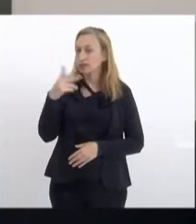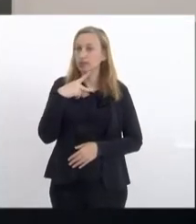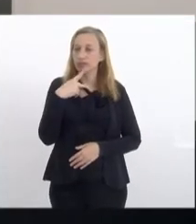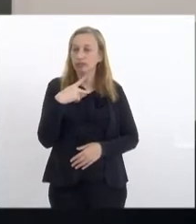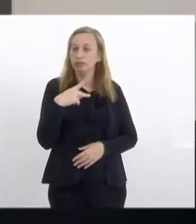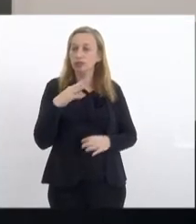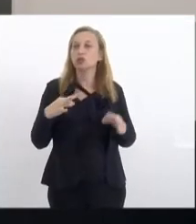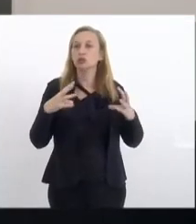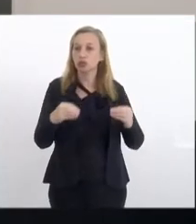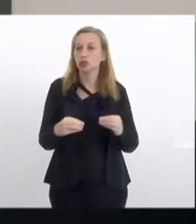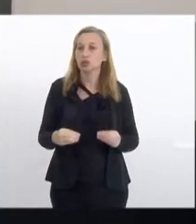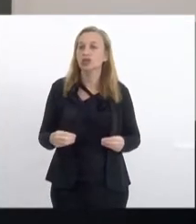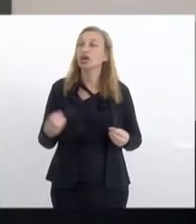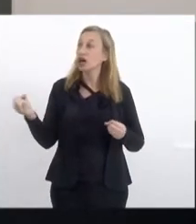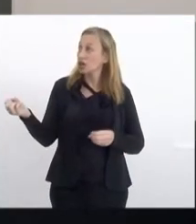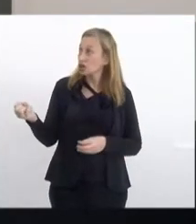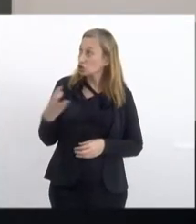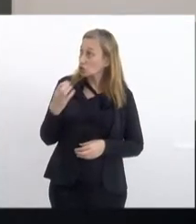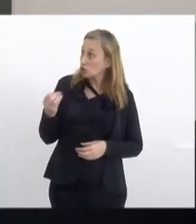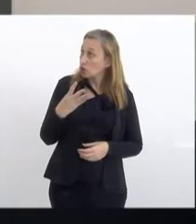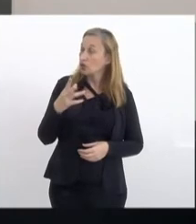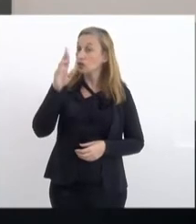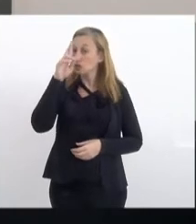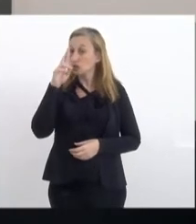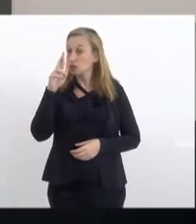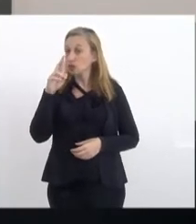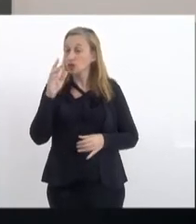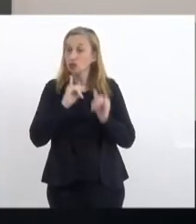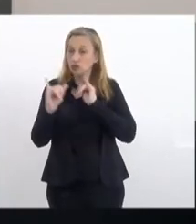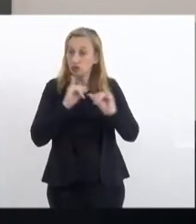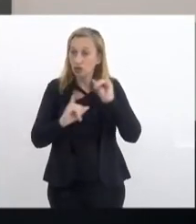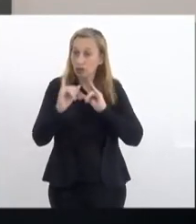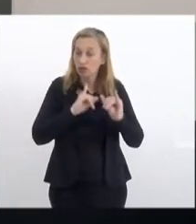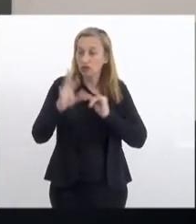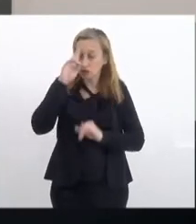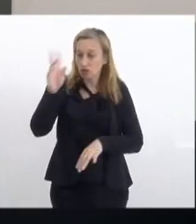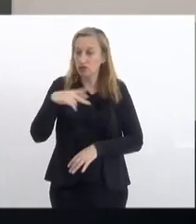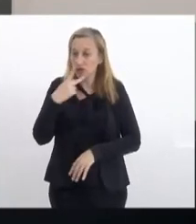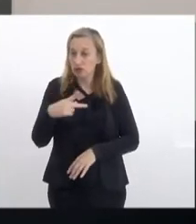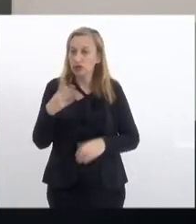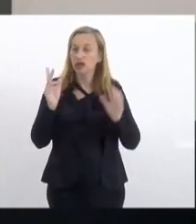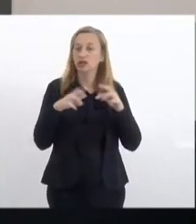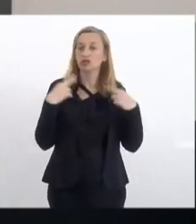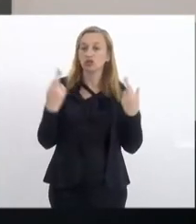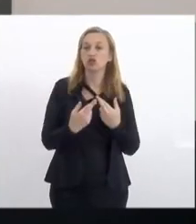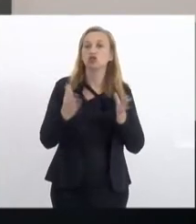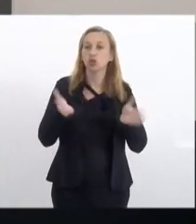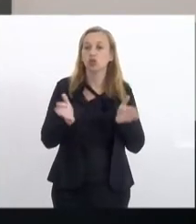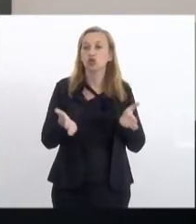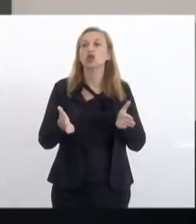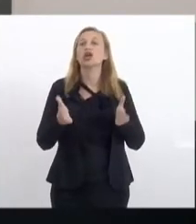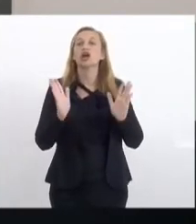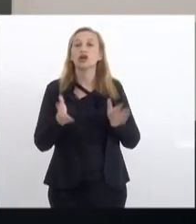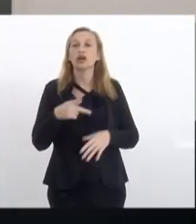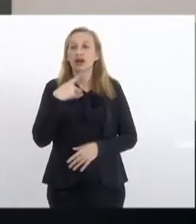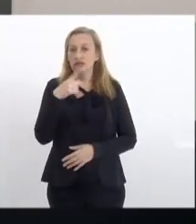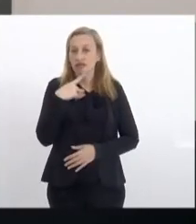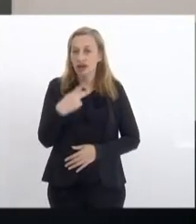explanação e as novidades que aqui o senhor colocou na nossa audiência, na nossa reunião de hoje. Passo aqui a